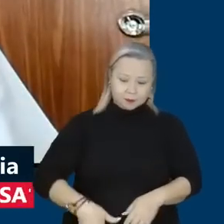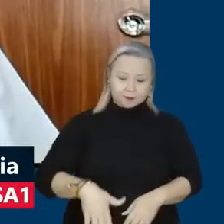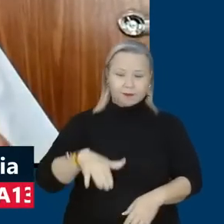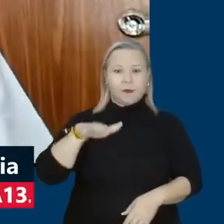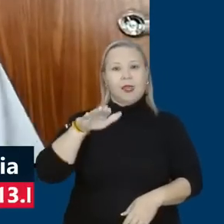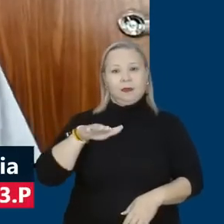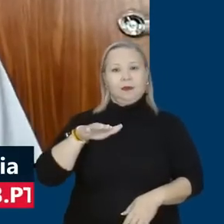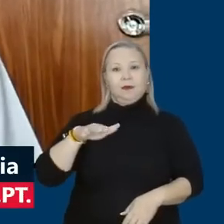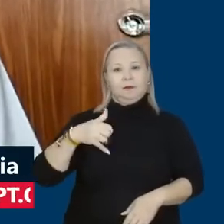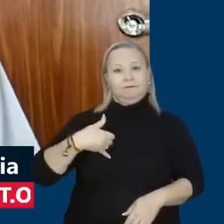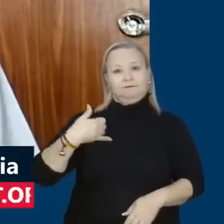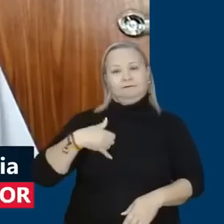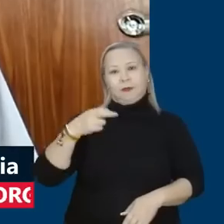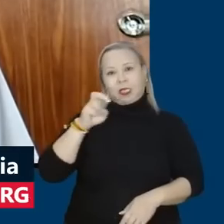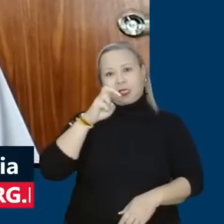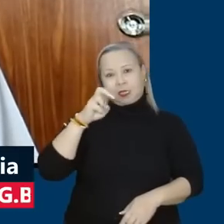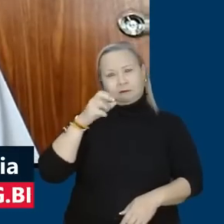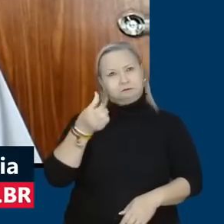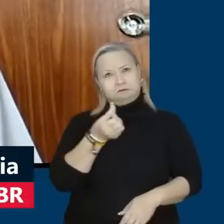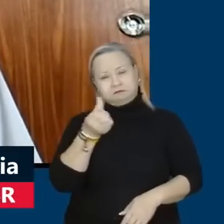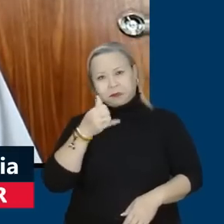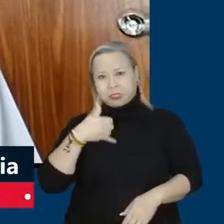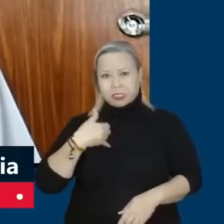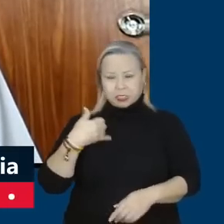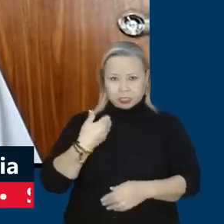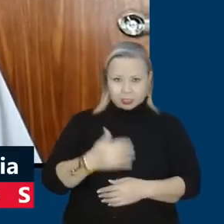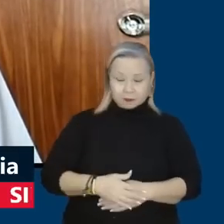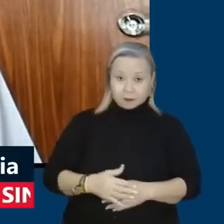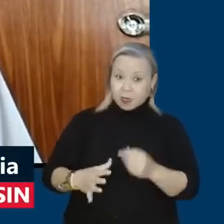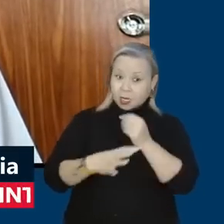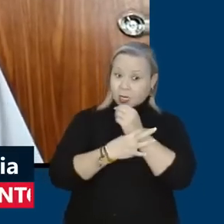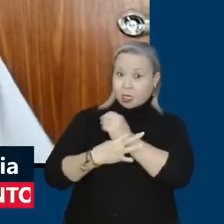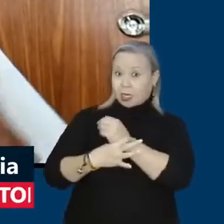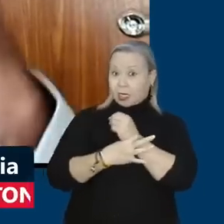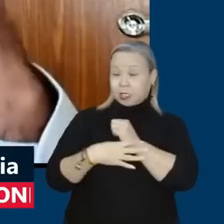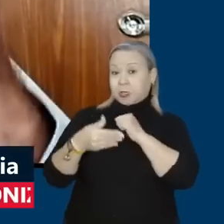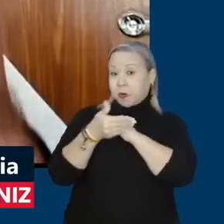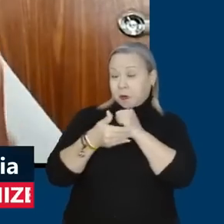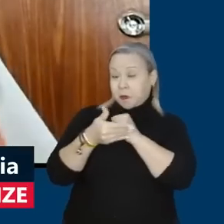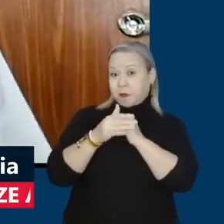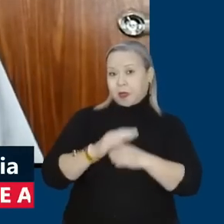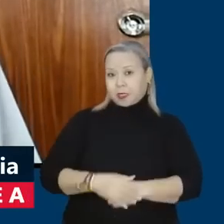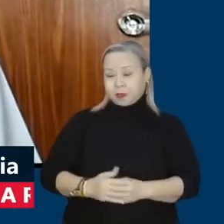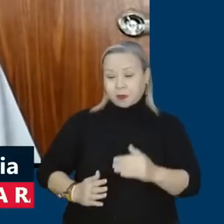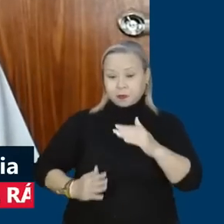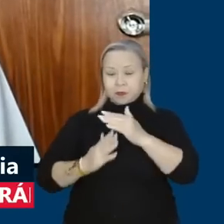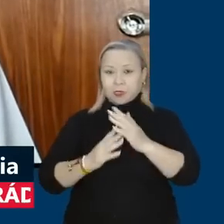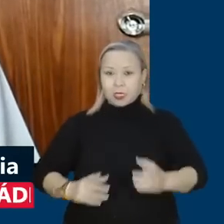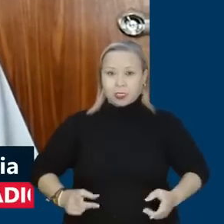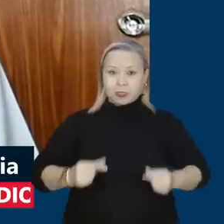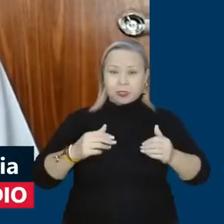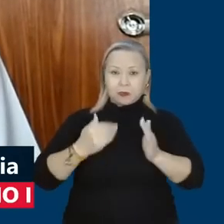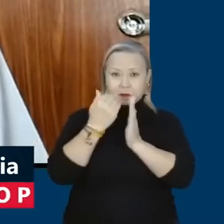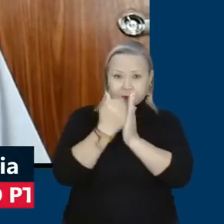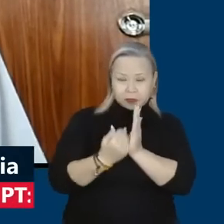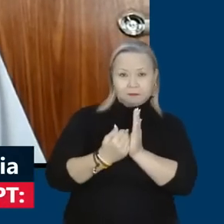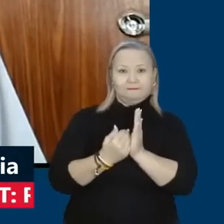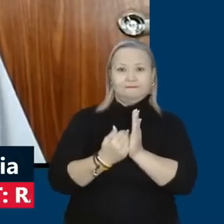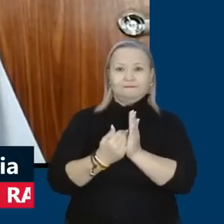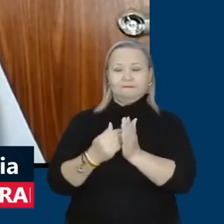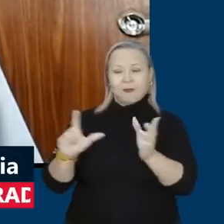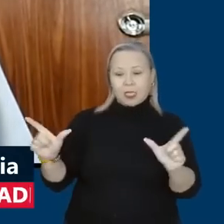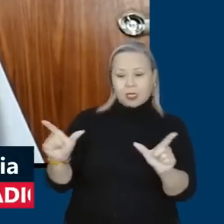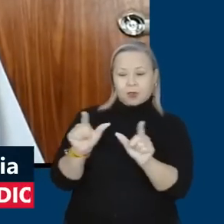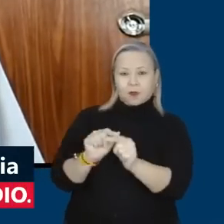ponto. Para garantir o mínimo, e olhe que o teto de gastos, ele jogou para baixo os investimentos na saúde, mas